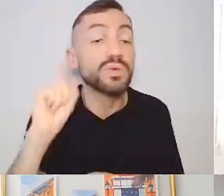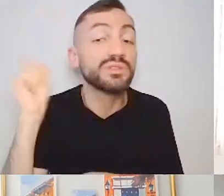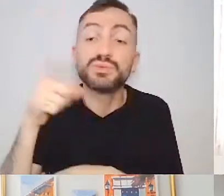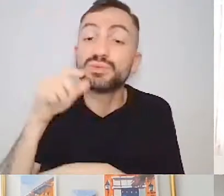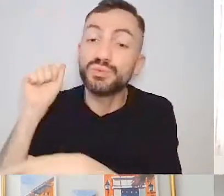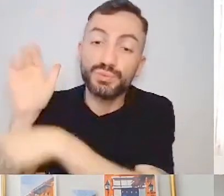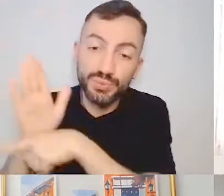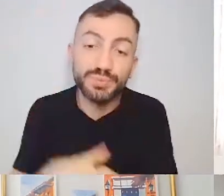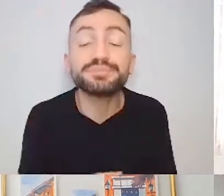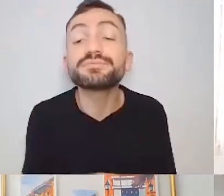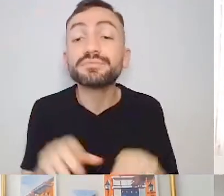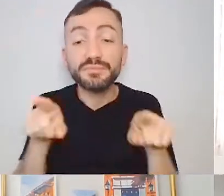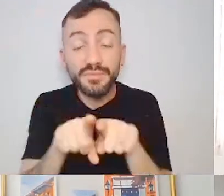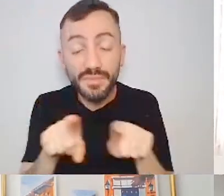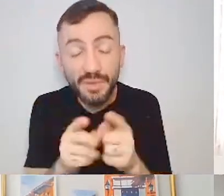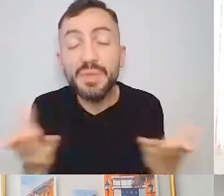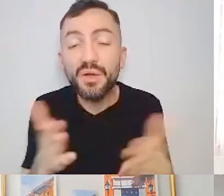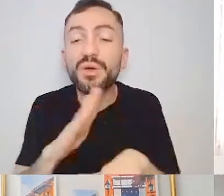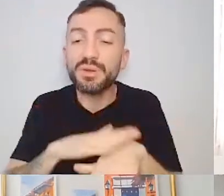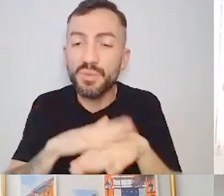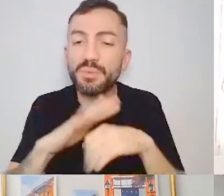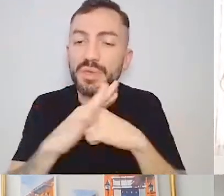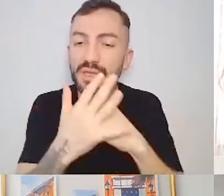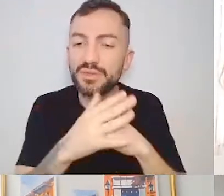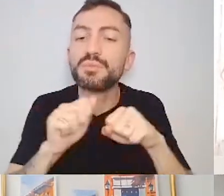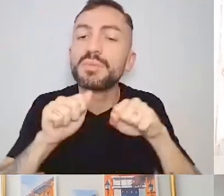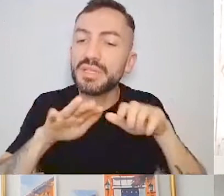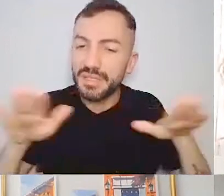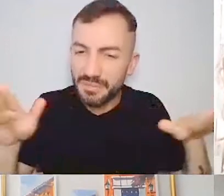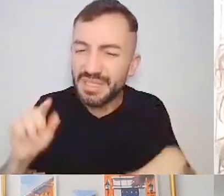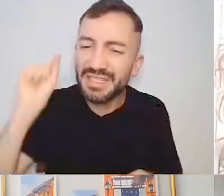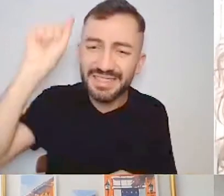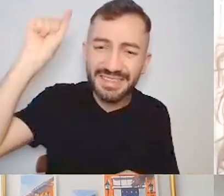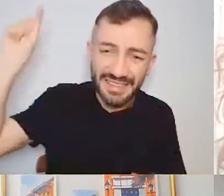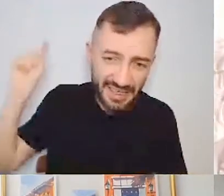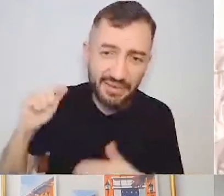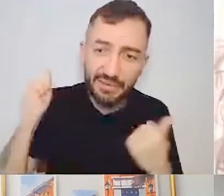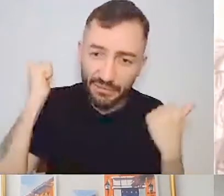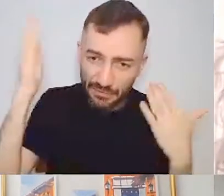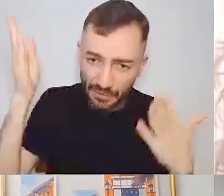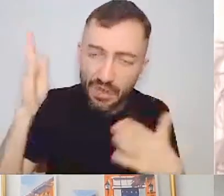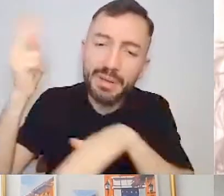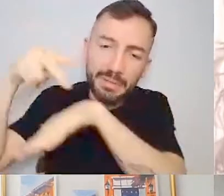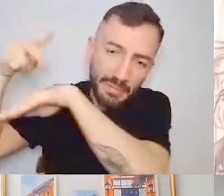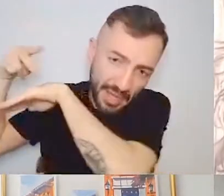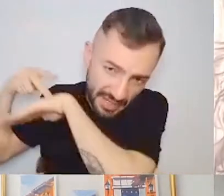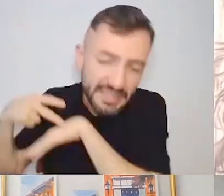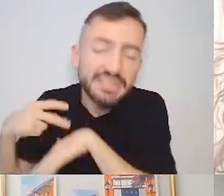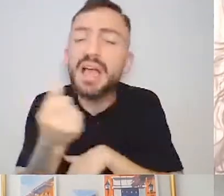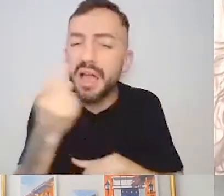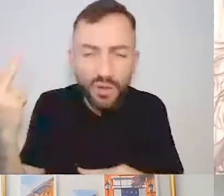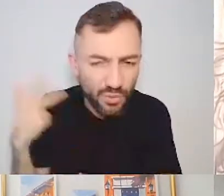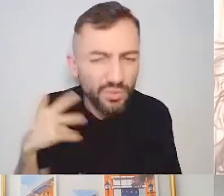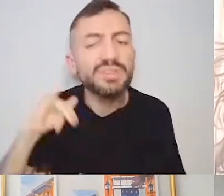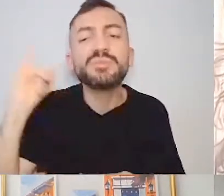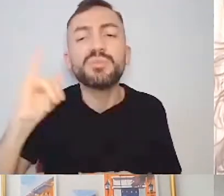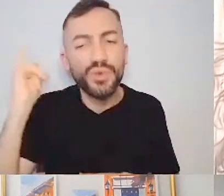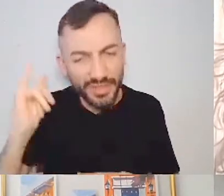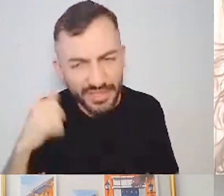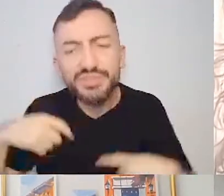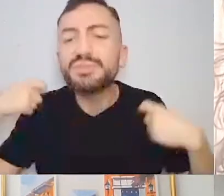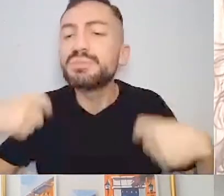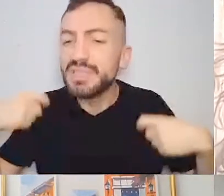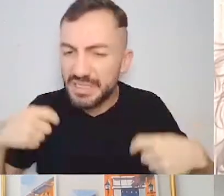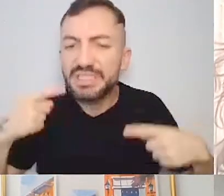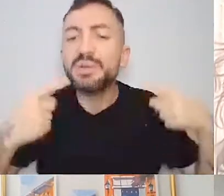pandemia em que diversos organismos internacionais ressaltam a importância da continuidade de políticas públicas e como a pandemia